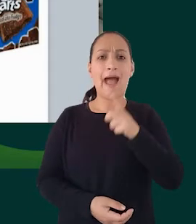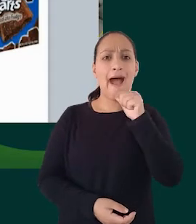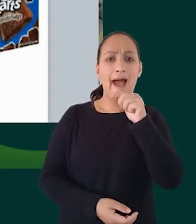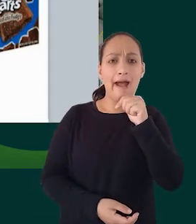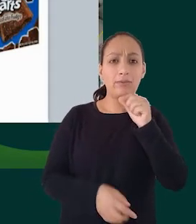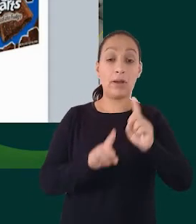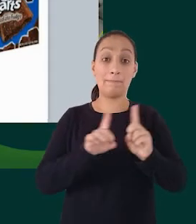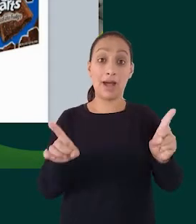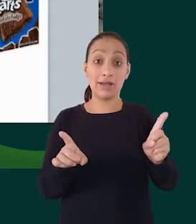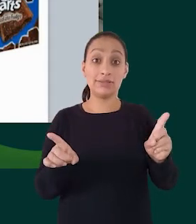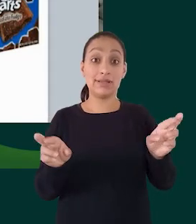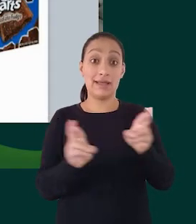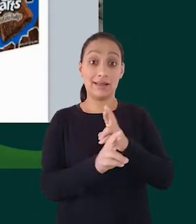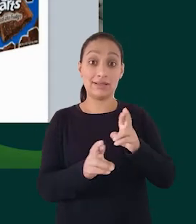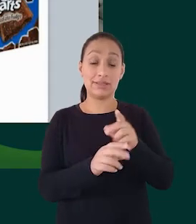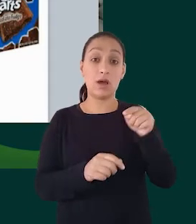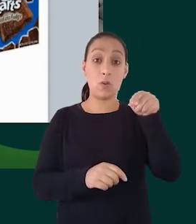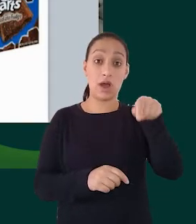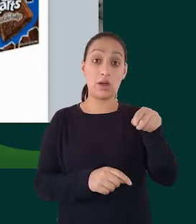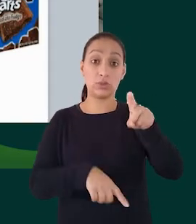produto,